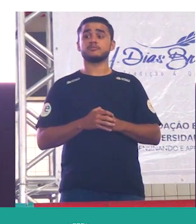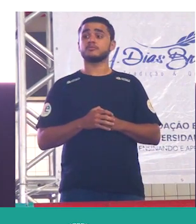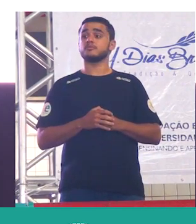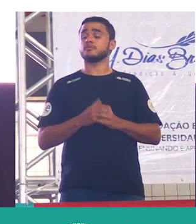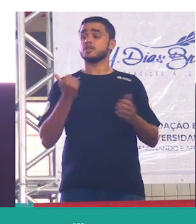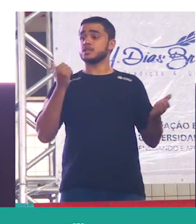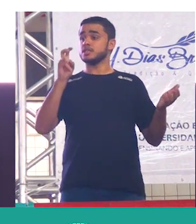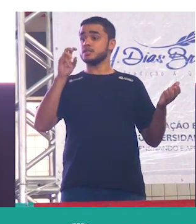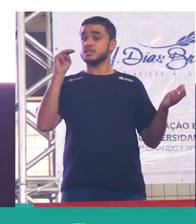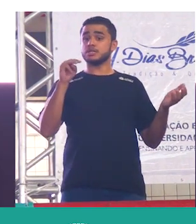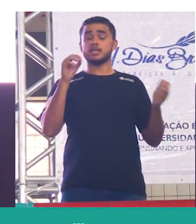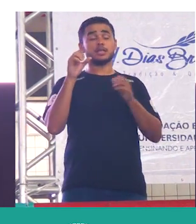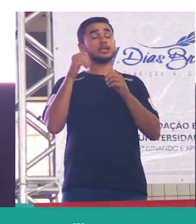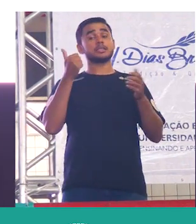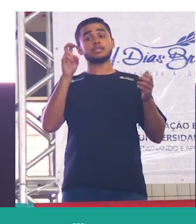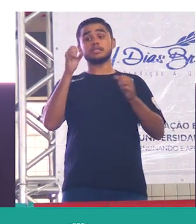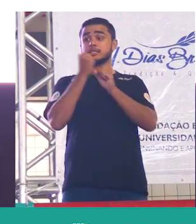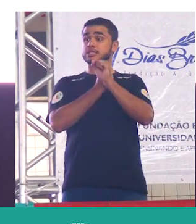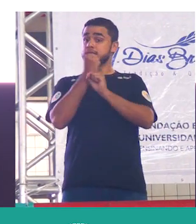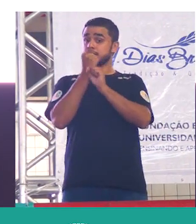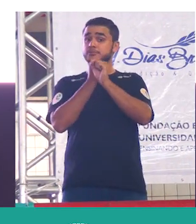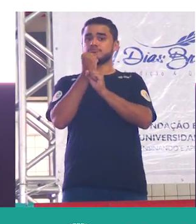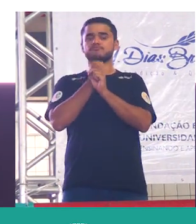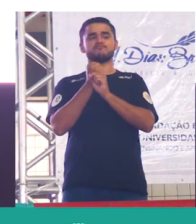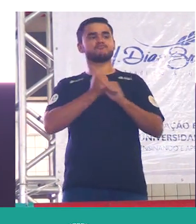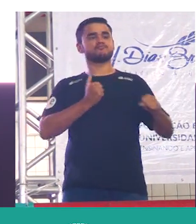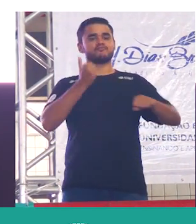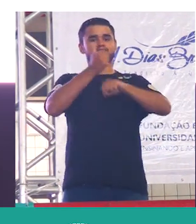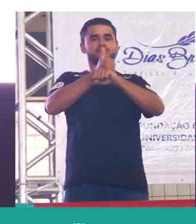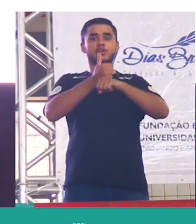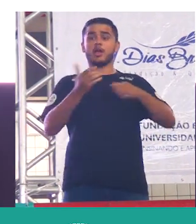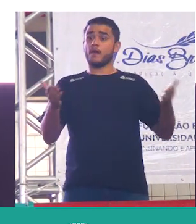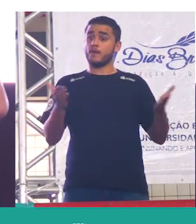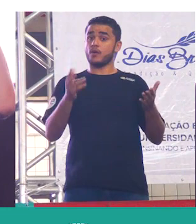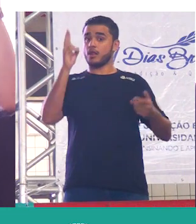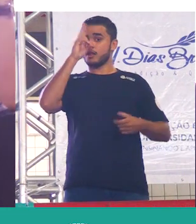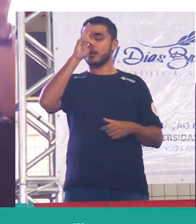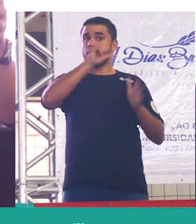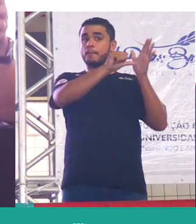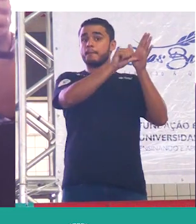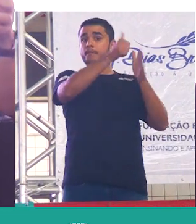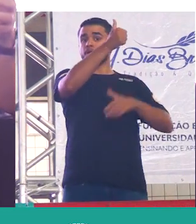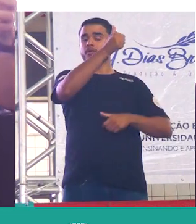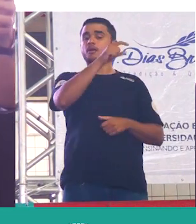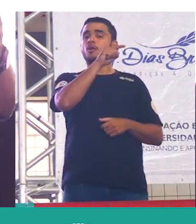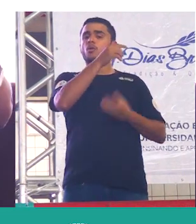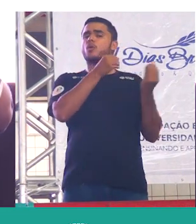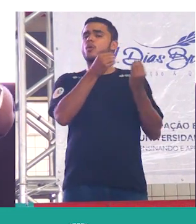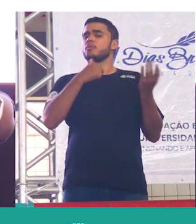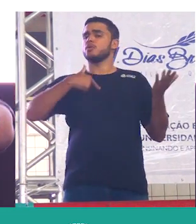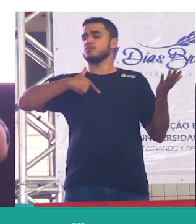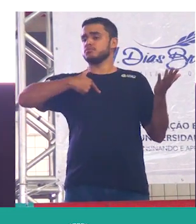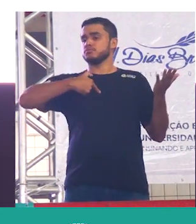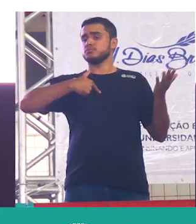volta, dessa vez, eleito. Da primeira vez, ele chegou ao poder através de um